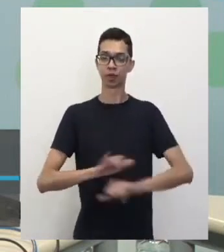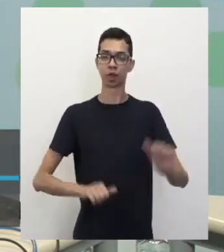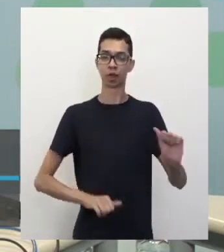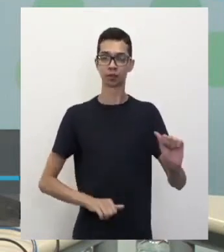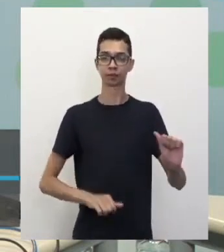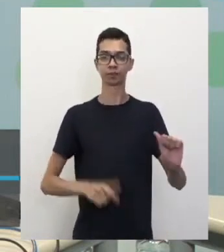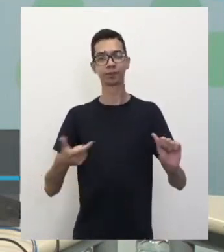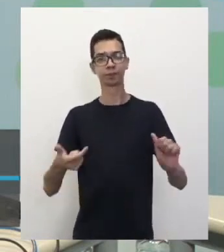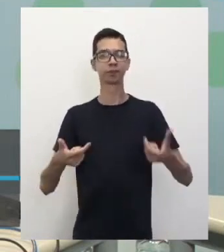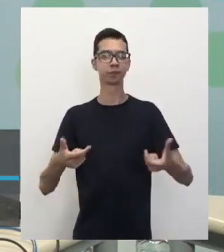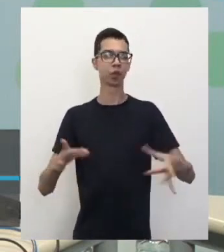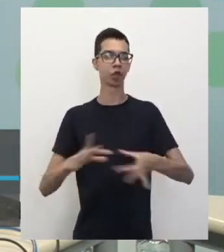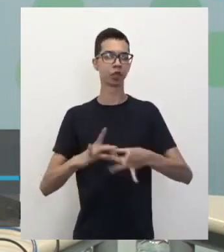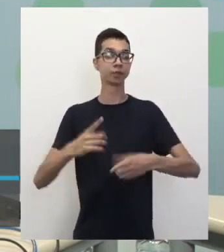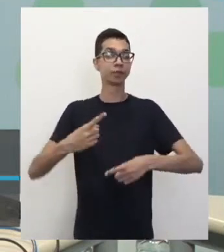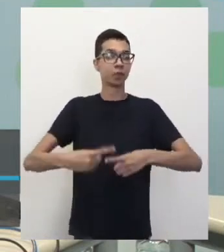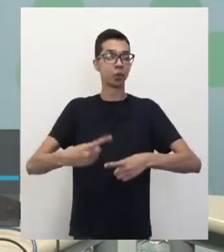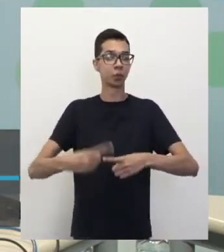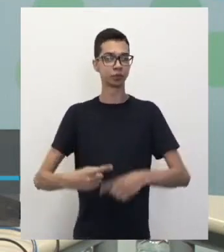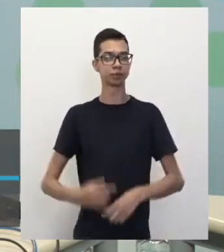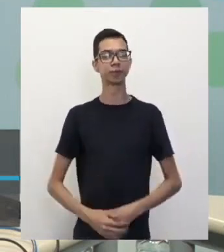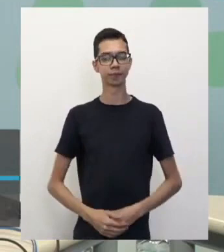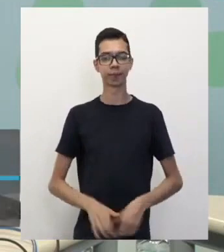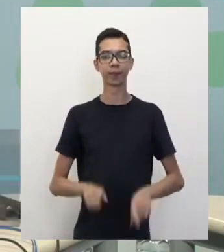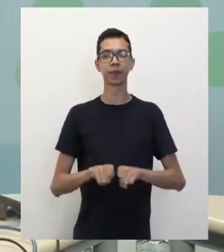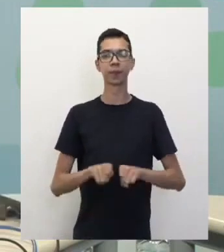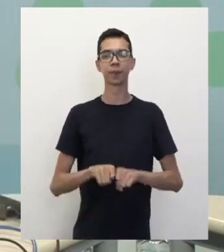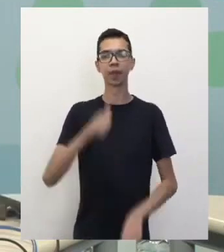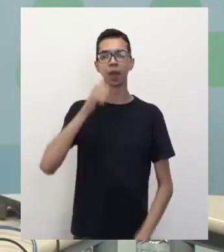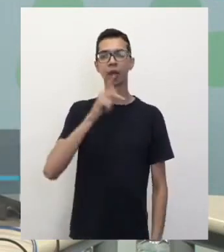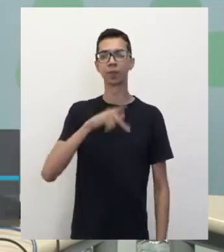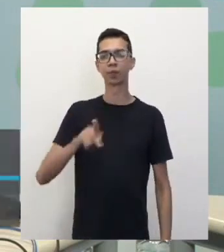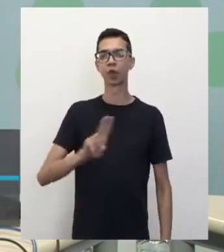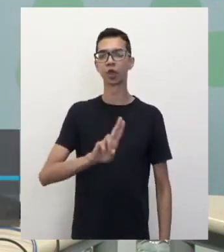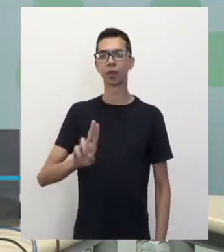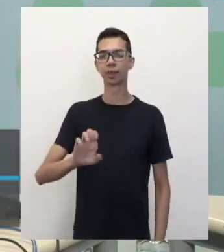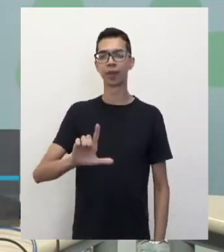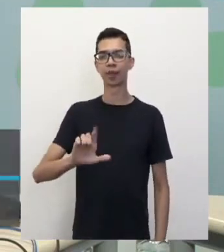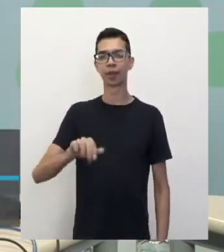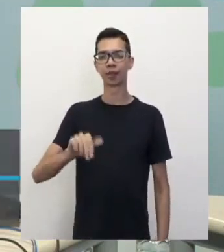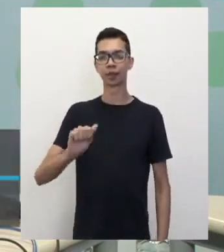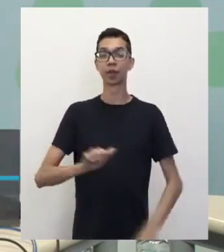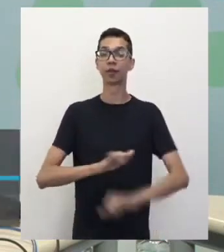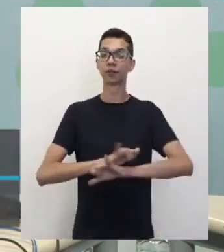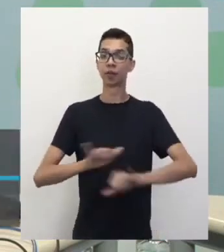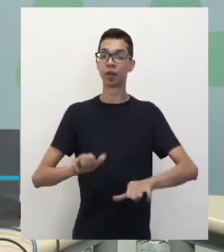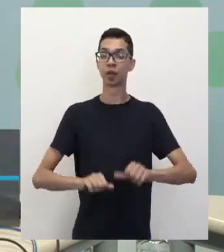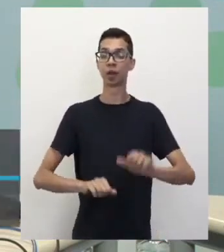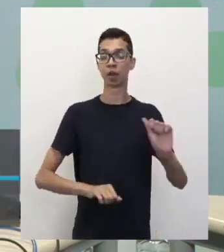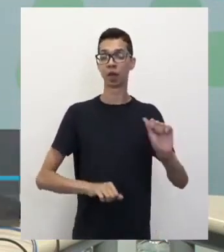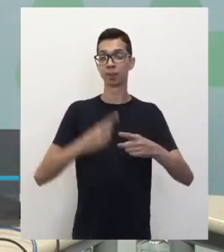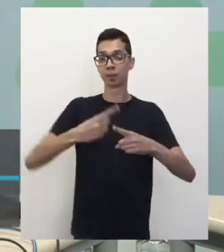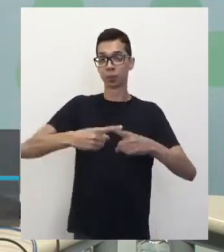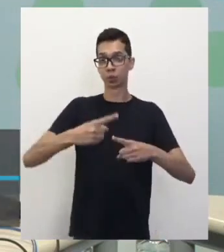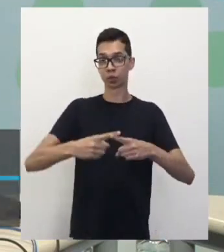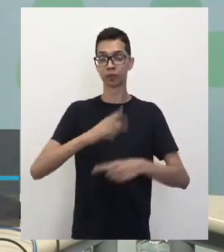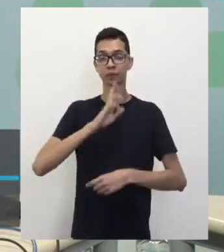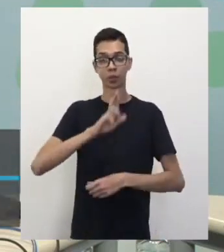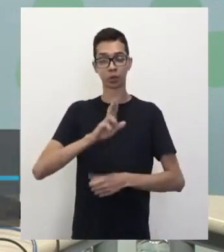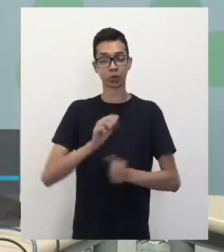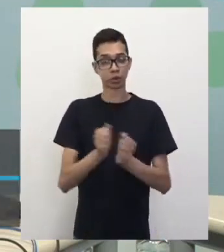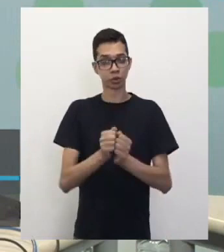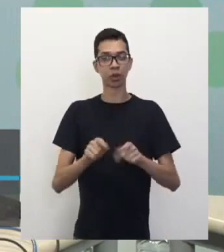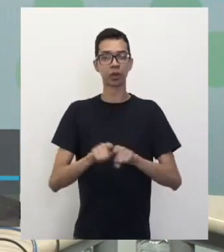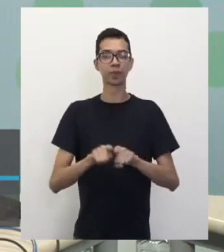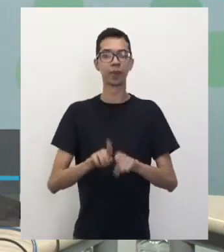conjunção pois, né? A Helena colocou A porque, o porquê junto de resposta, né? E o B, e a B ela